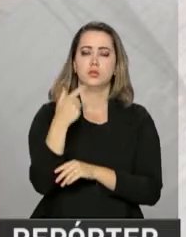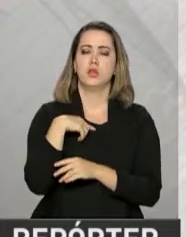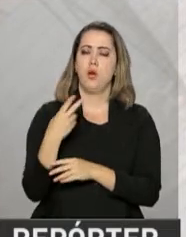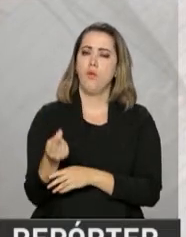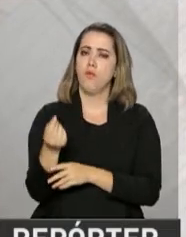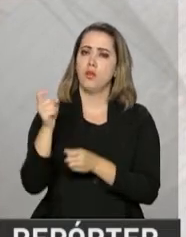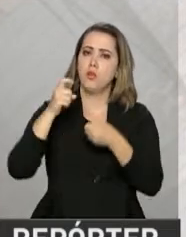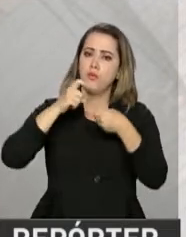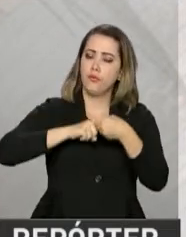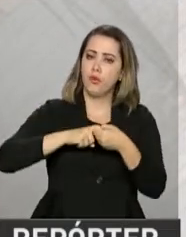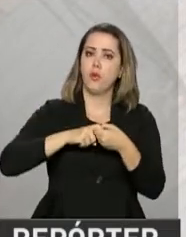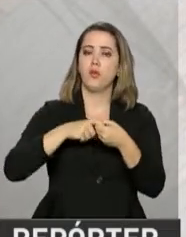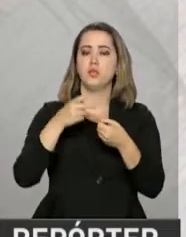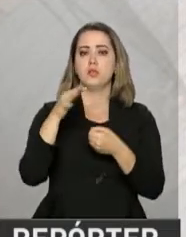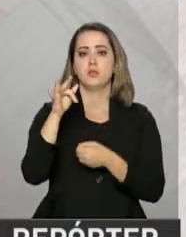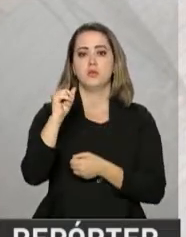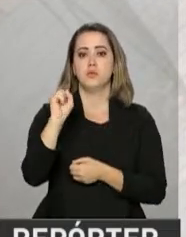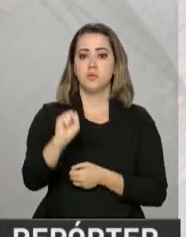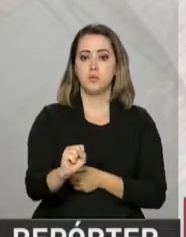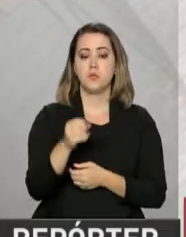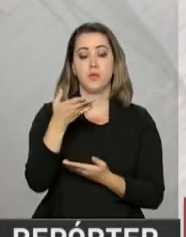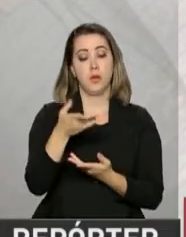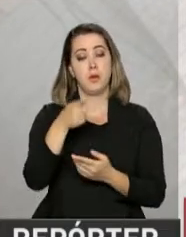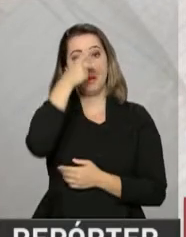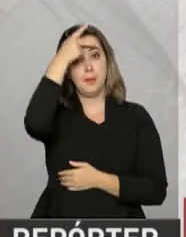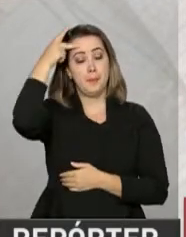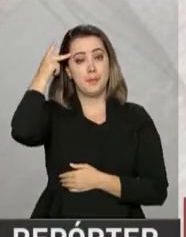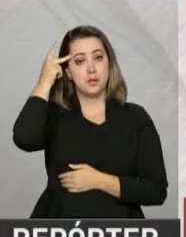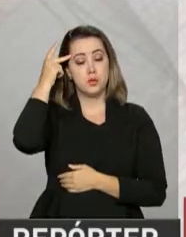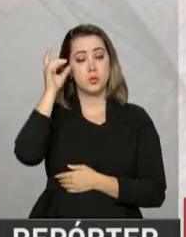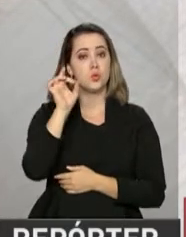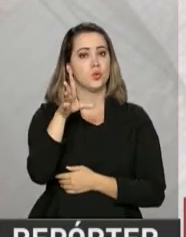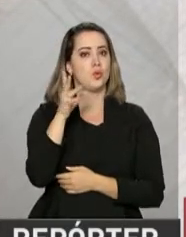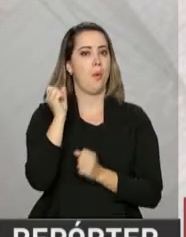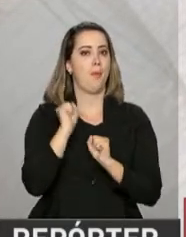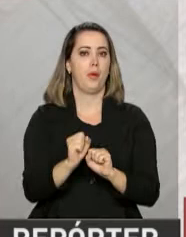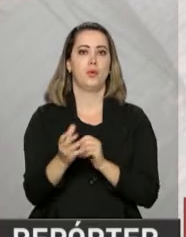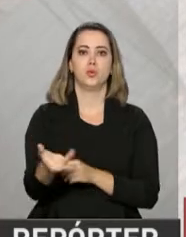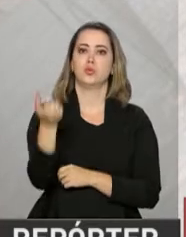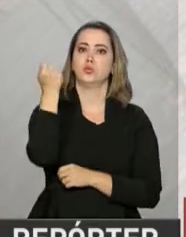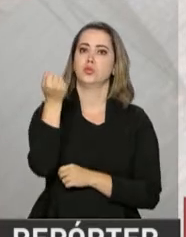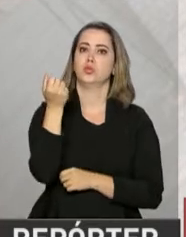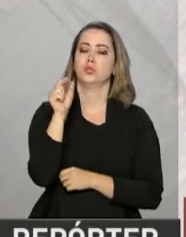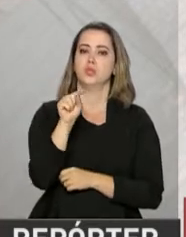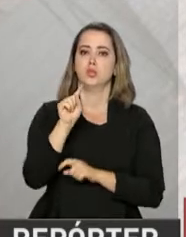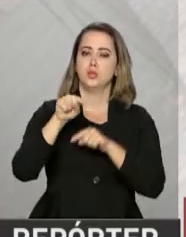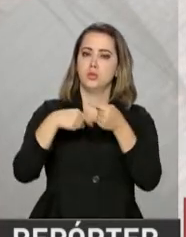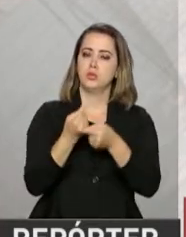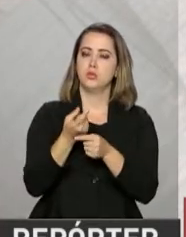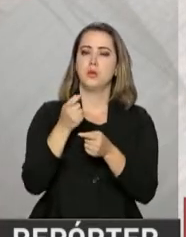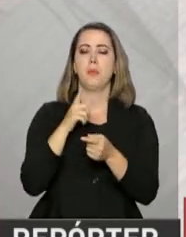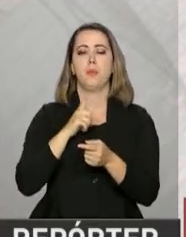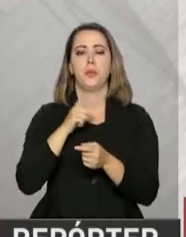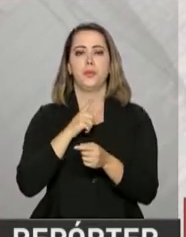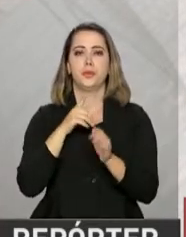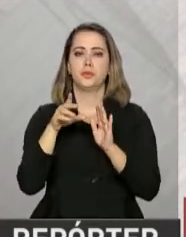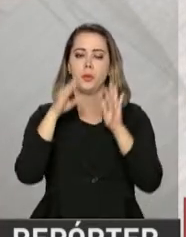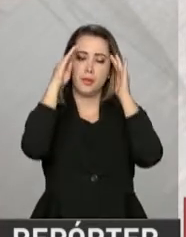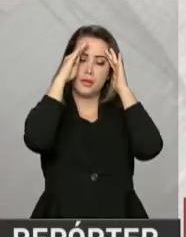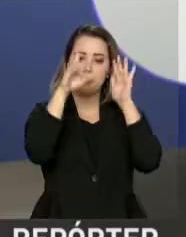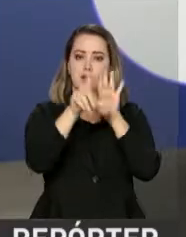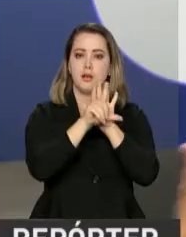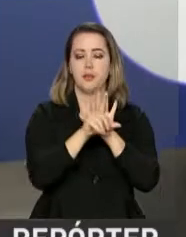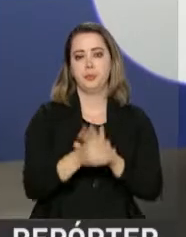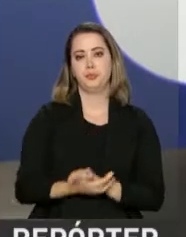valor volta para a conta do fgts ea pessoa só poderá retirar o dinheiro nas condições previstas em